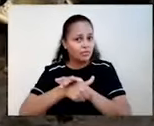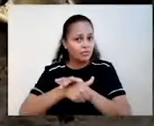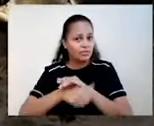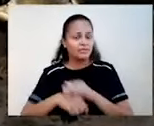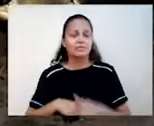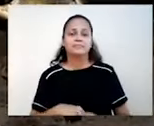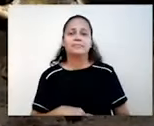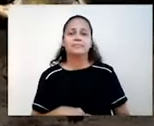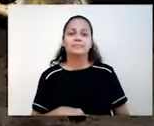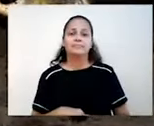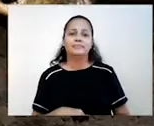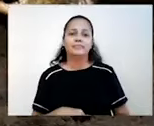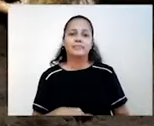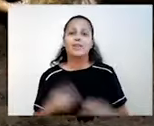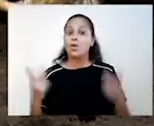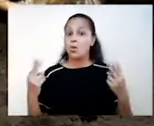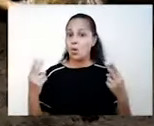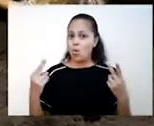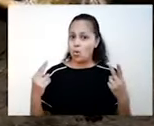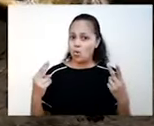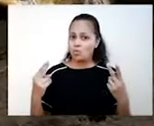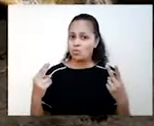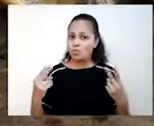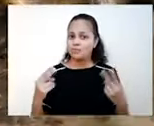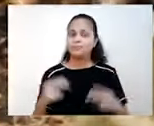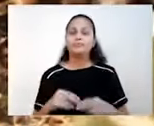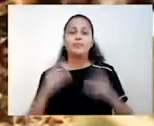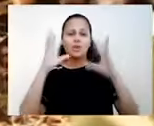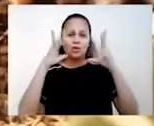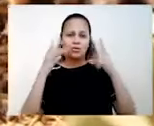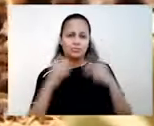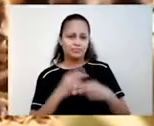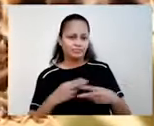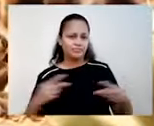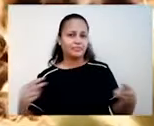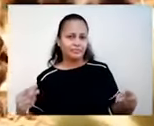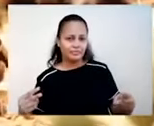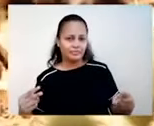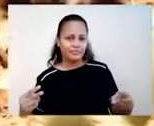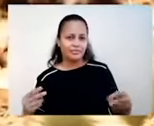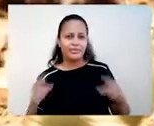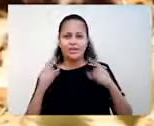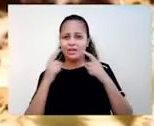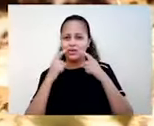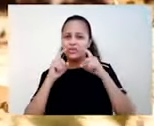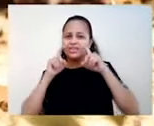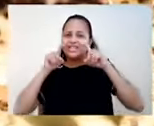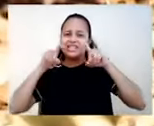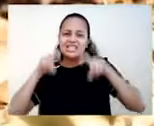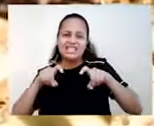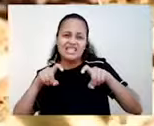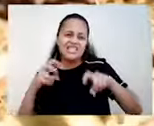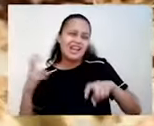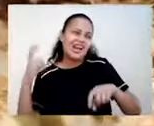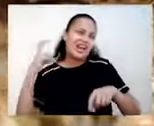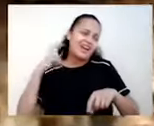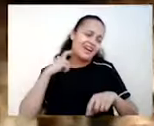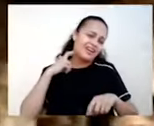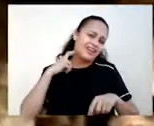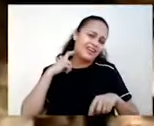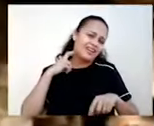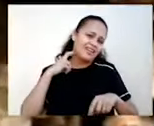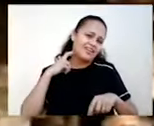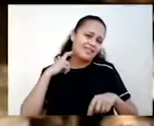tartarugas. Assim como os outros grandes felinos, a onça-pintada crava os poderosos dentes na garganta de